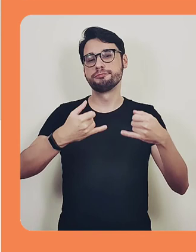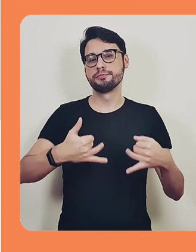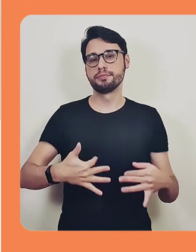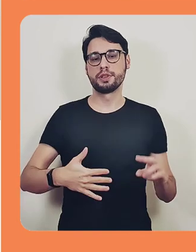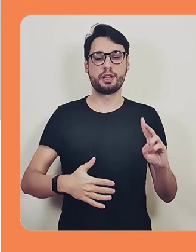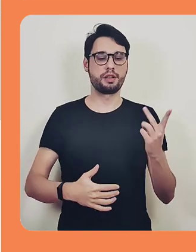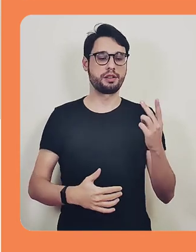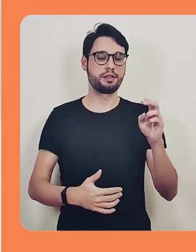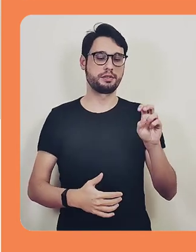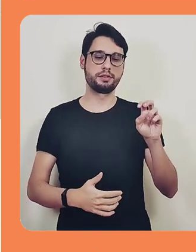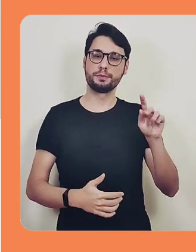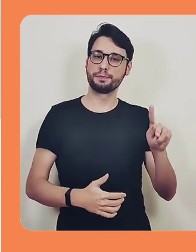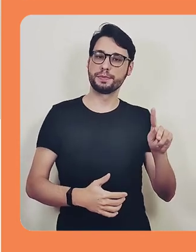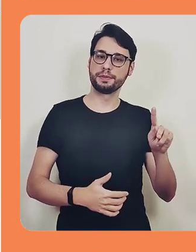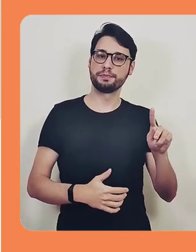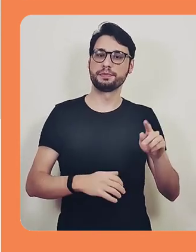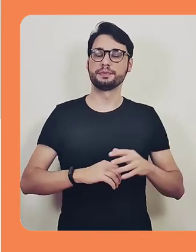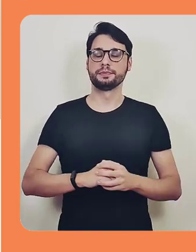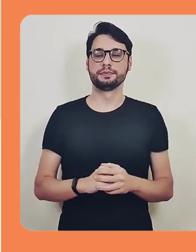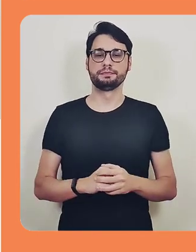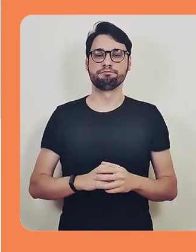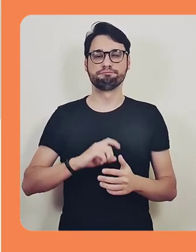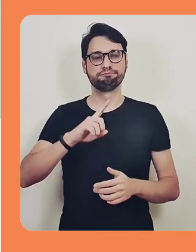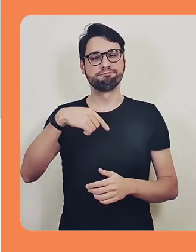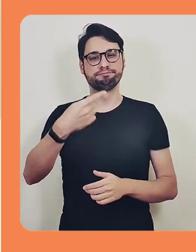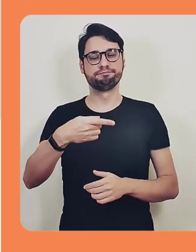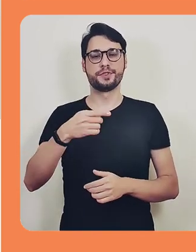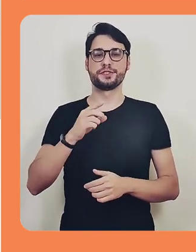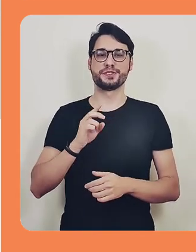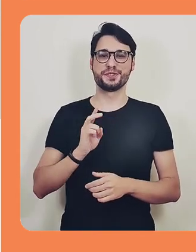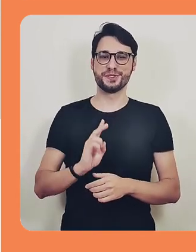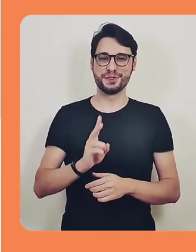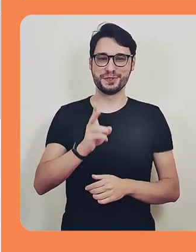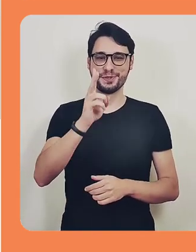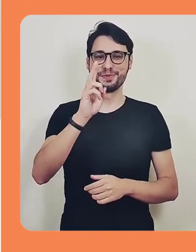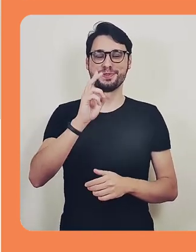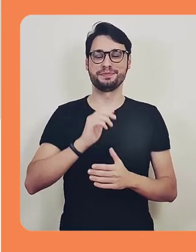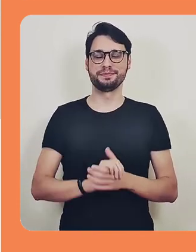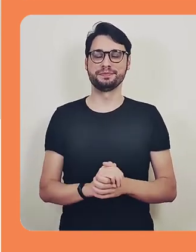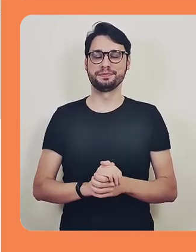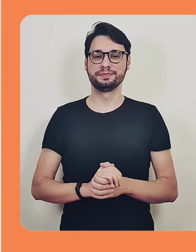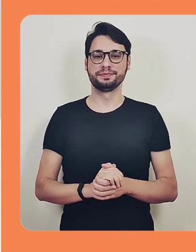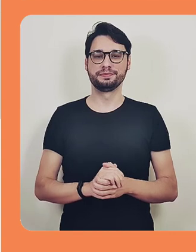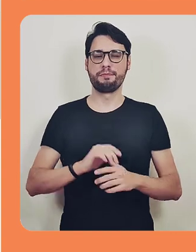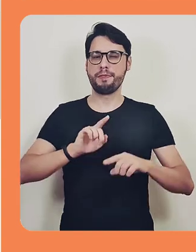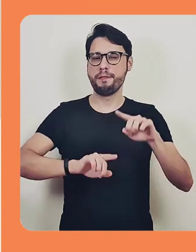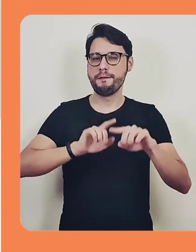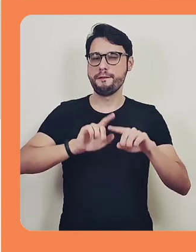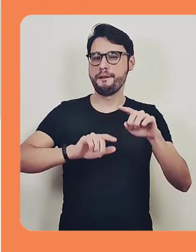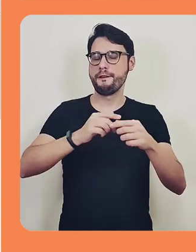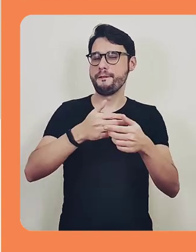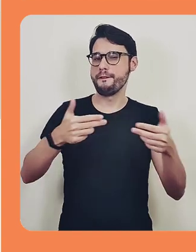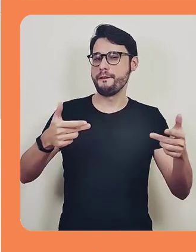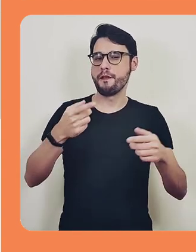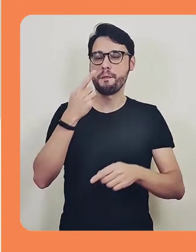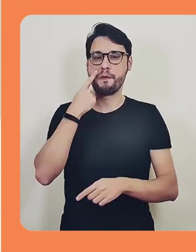Essa foi mais um vídeo sobre o H5P. No